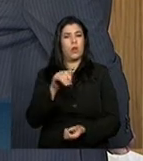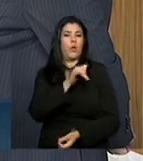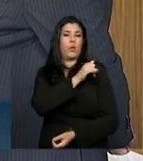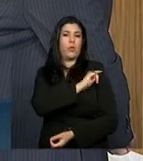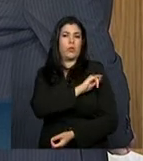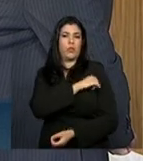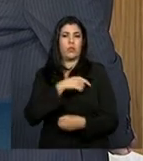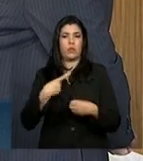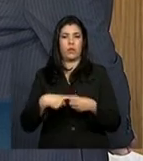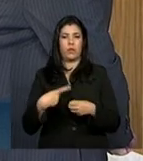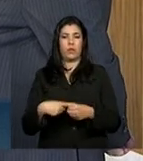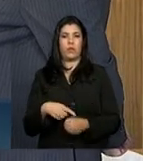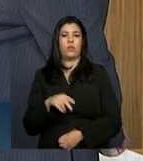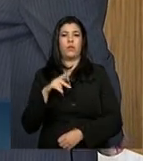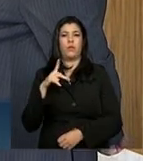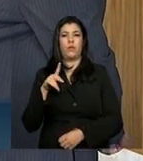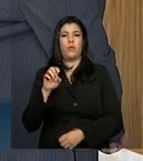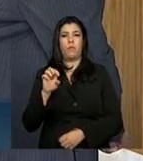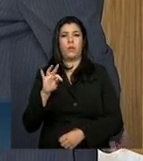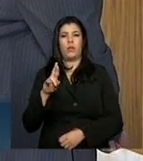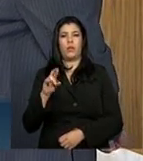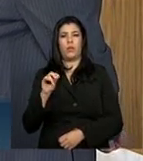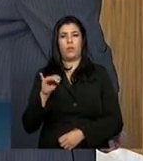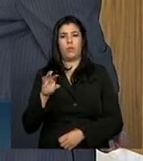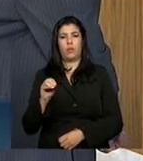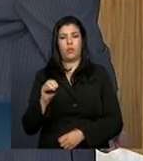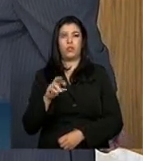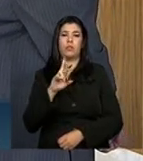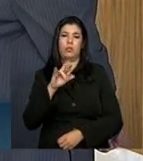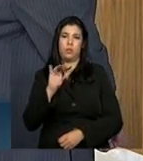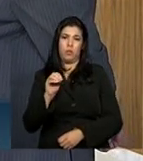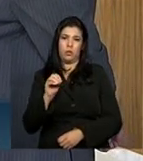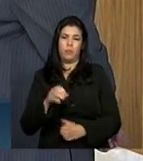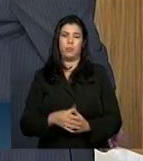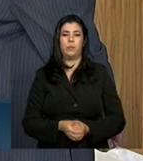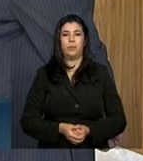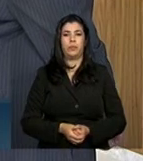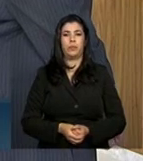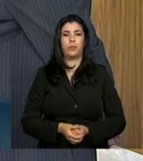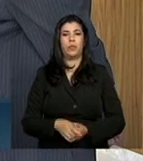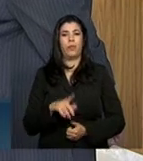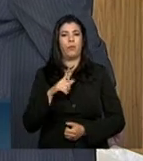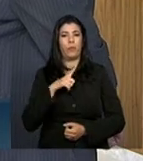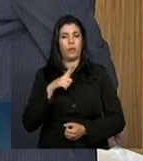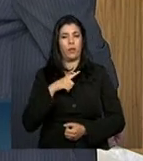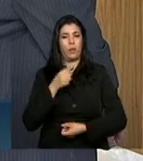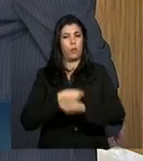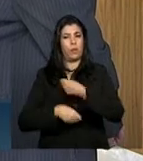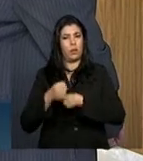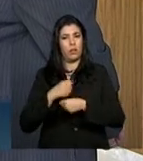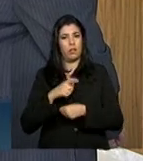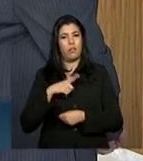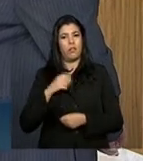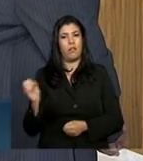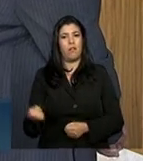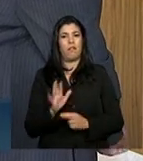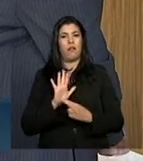Janeiro. E no ano passado, o ano de 2013, foi o ano da Alemanha aqui no Brasil.